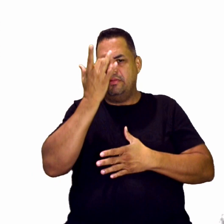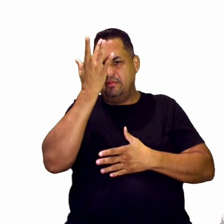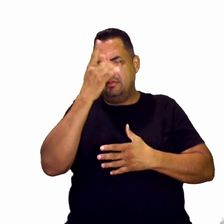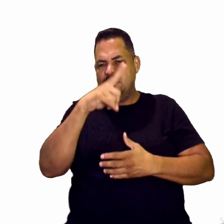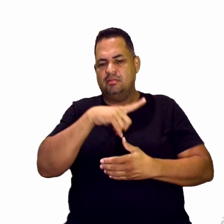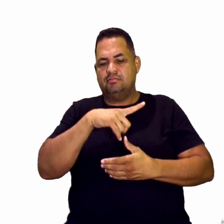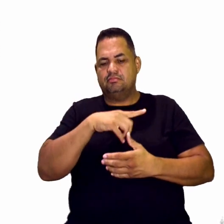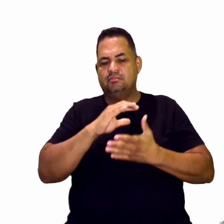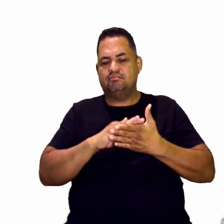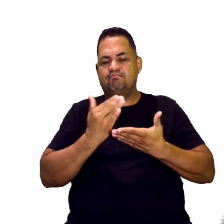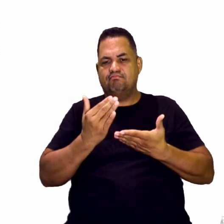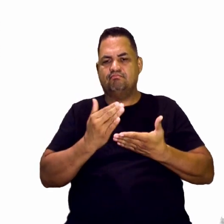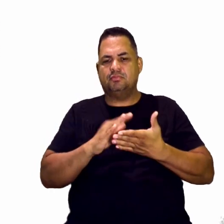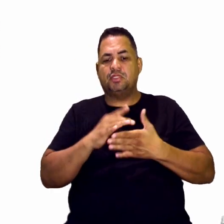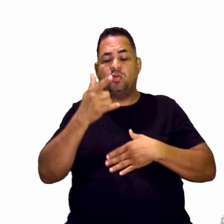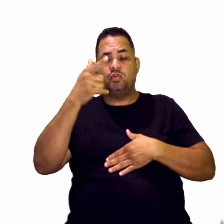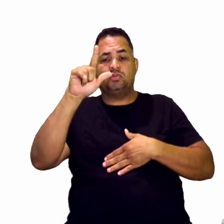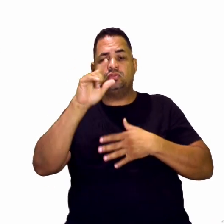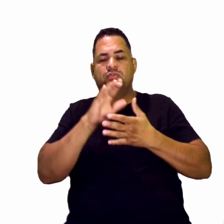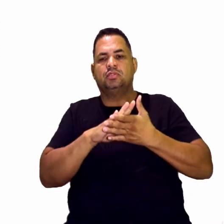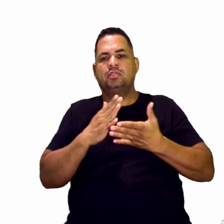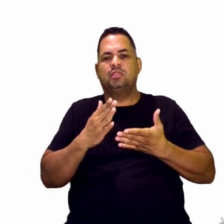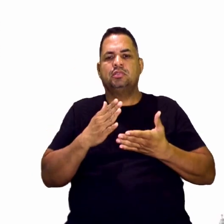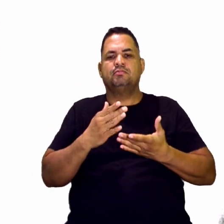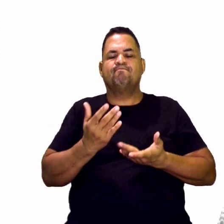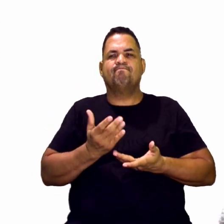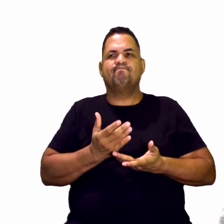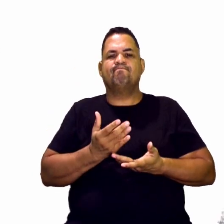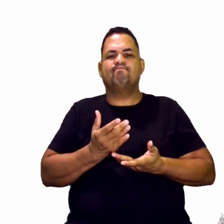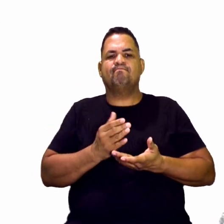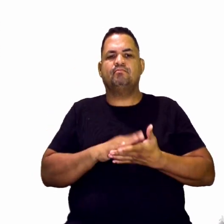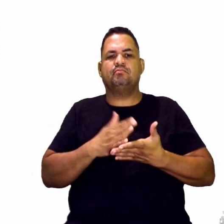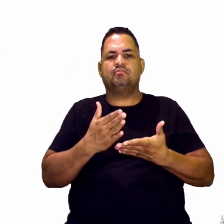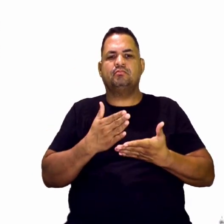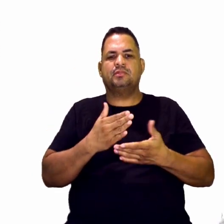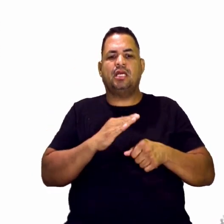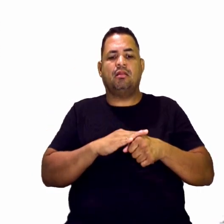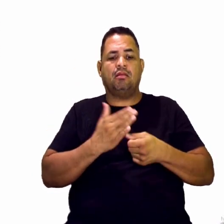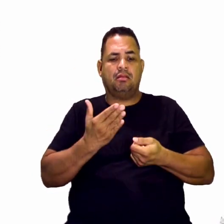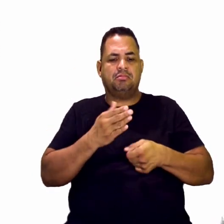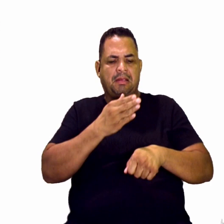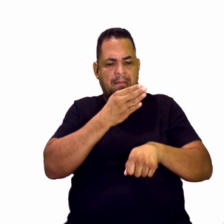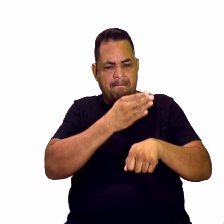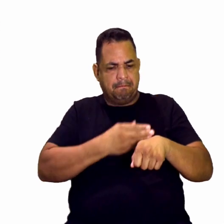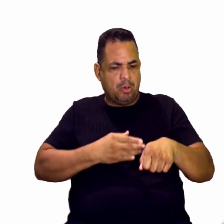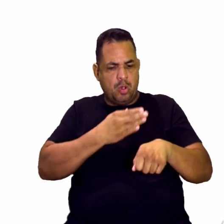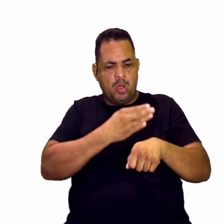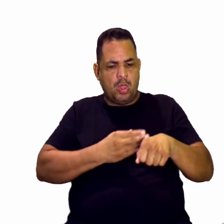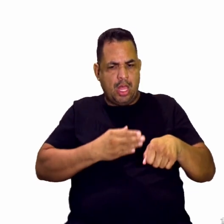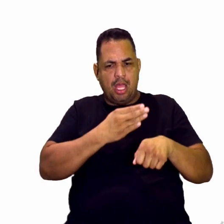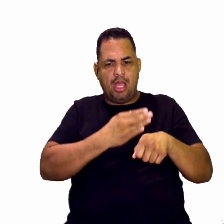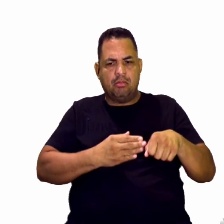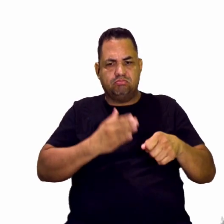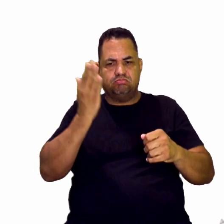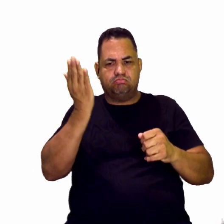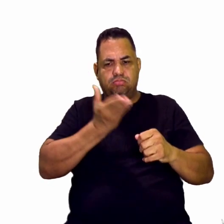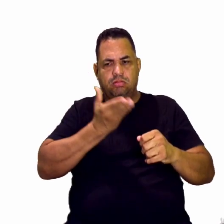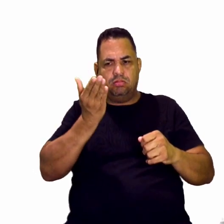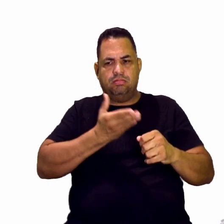ter êxito, né, em machucar um tecido humano do que você machucar um tecido vegetal.